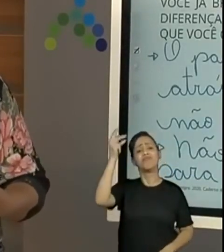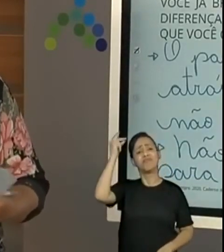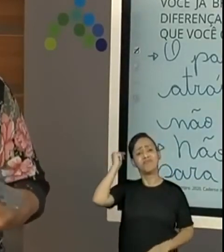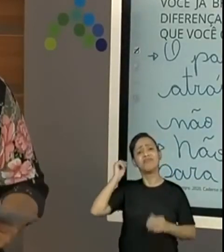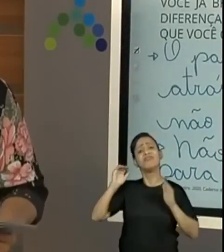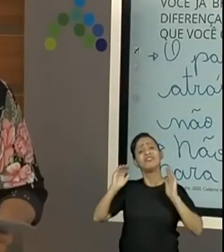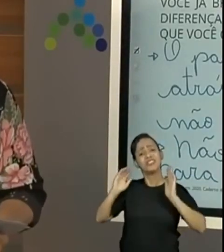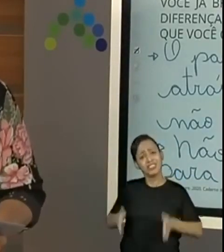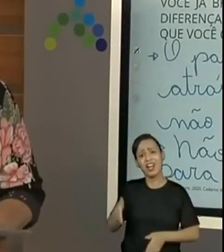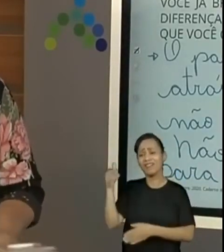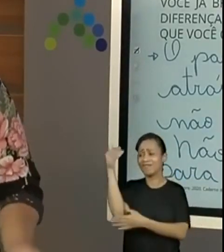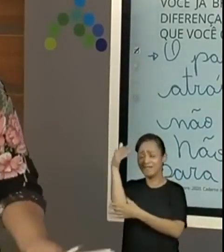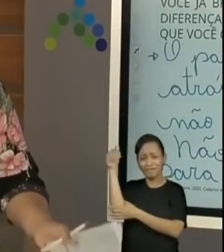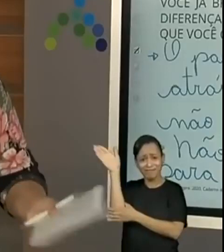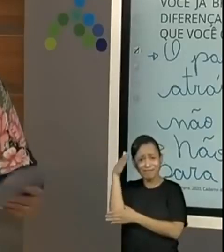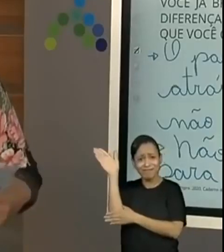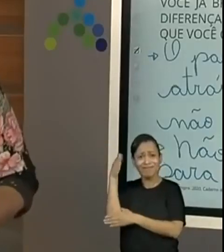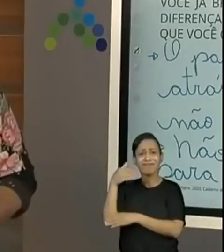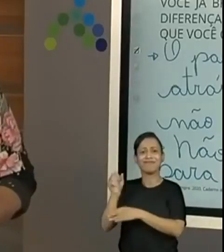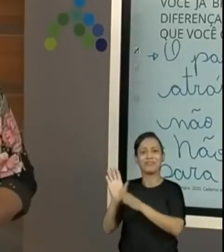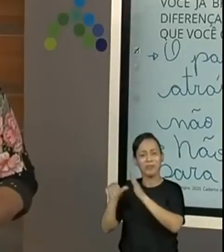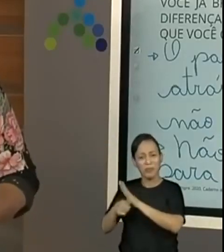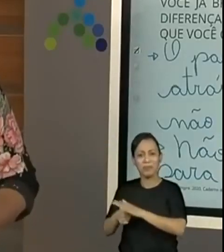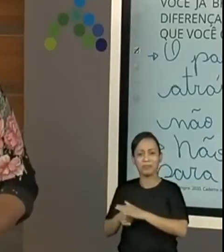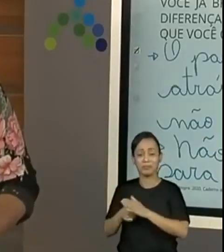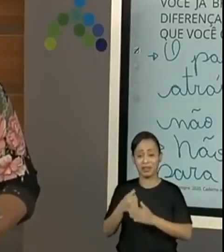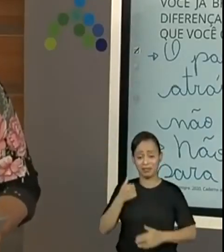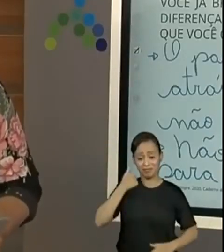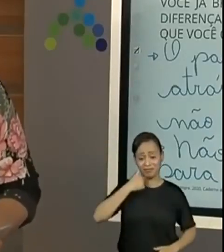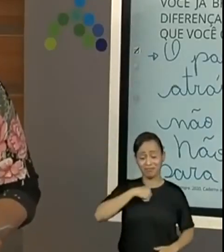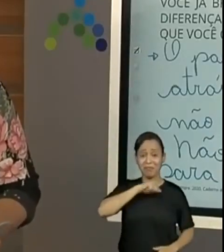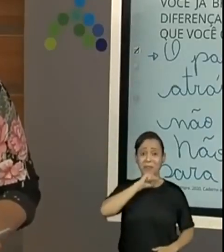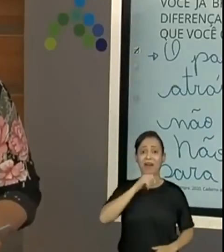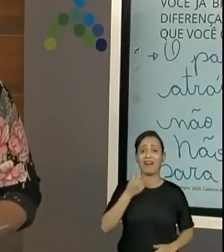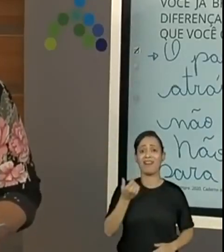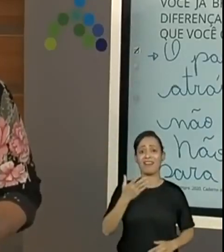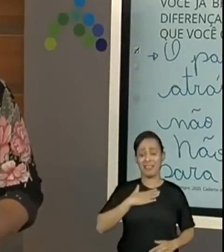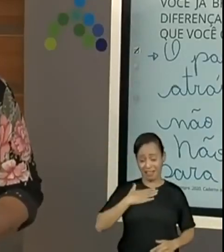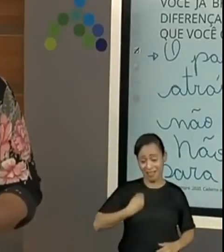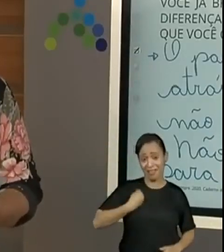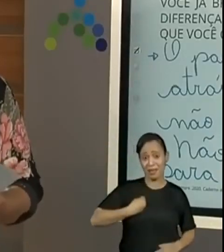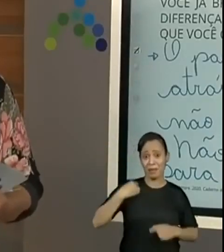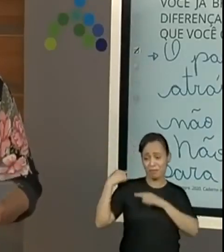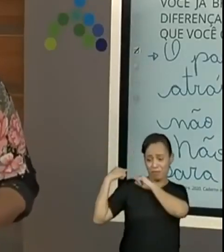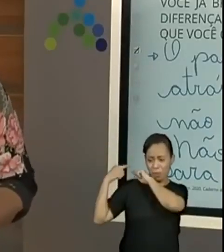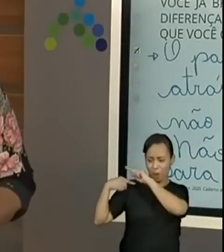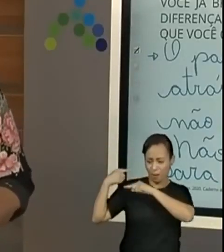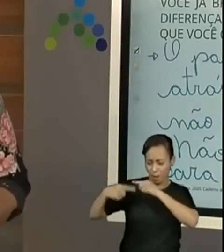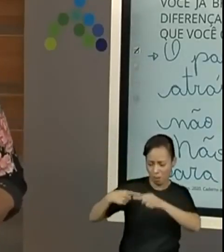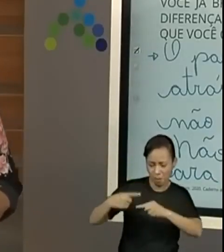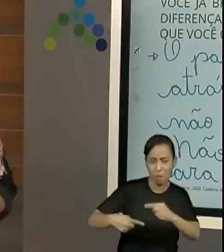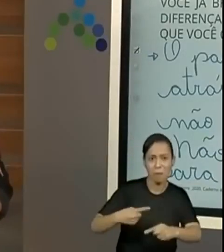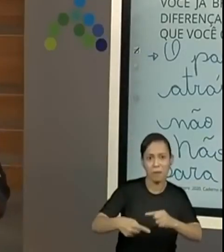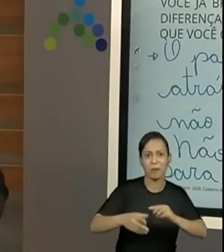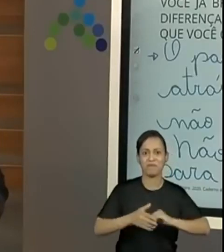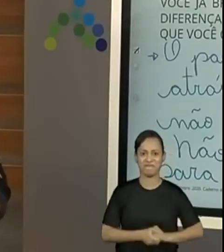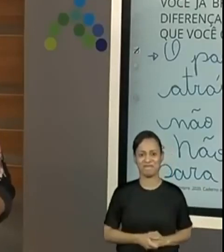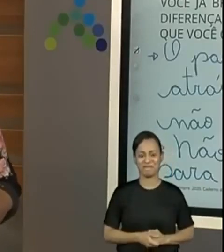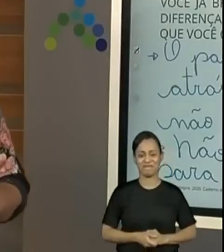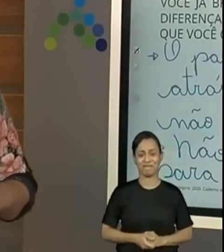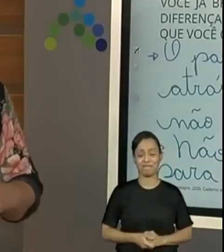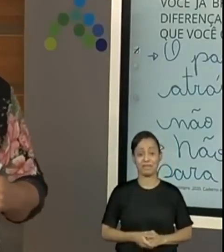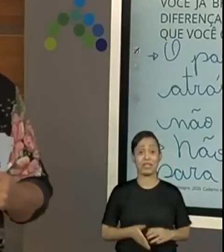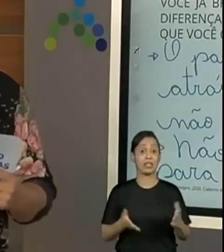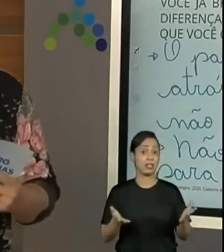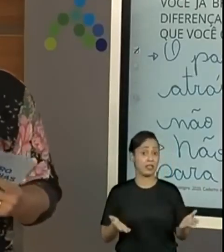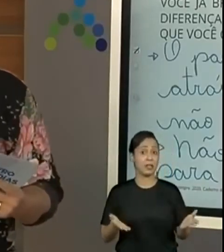elas vão sofrendo variações, mas permanecem porque eles cuidam e a gente zela por isso. Localizamos informação,